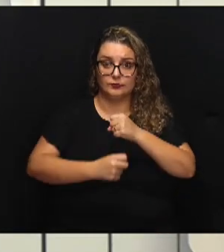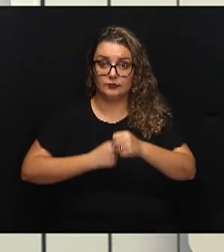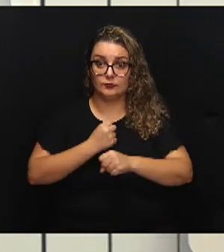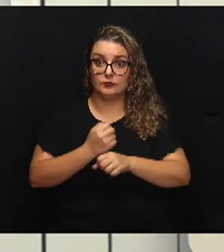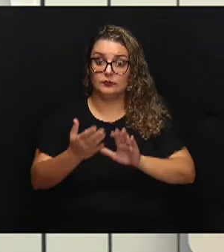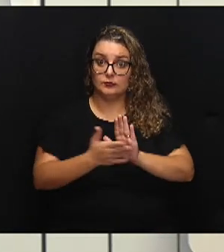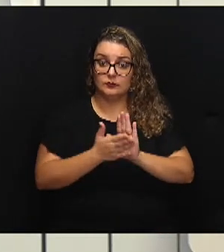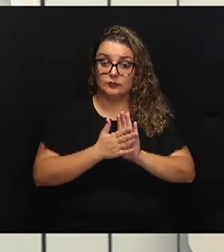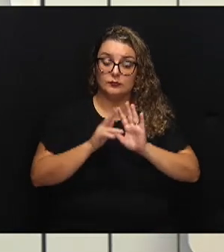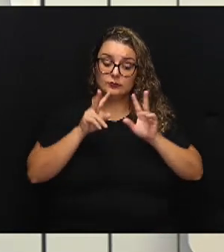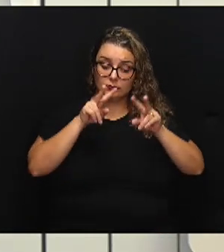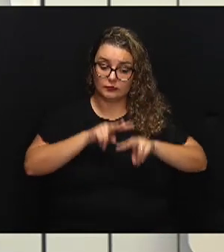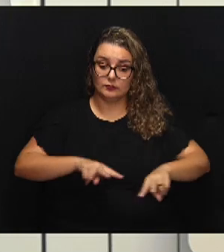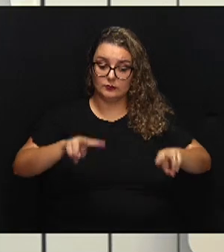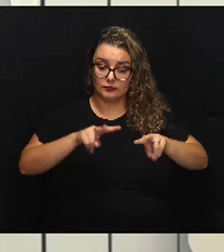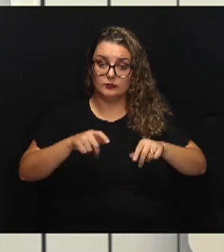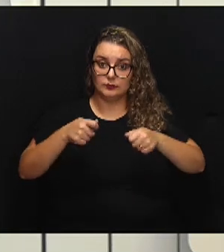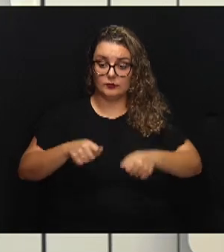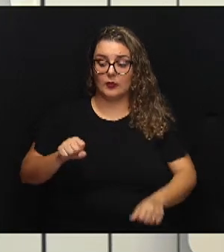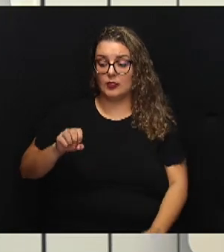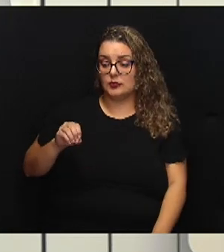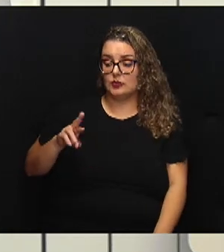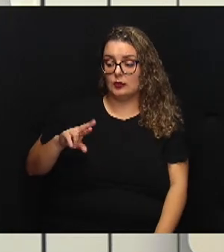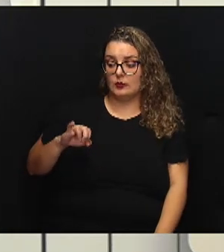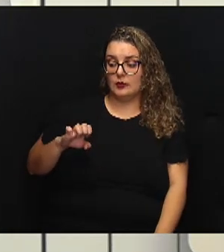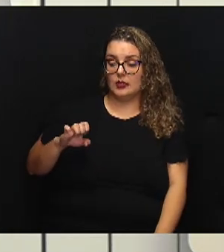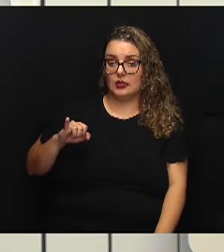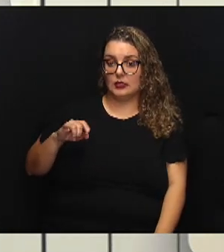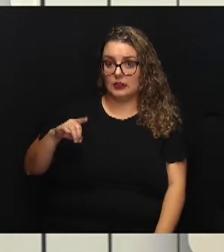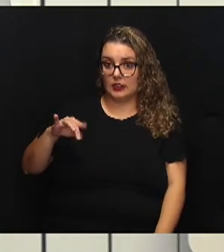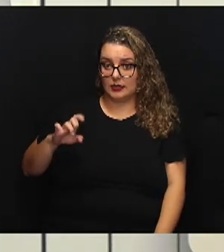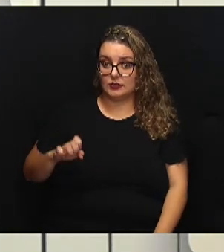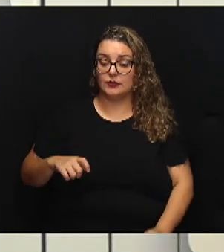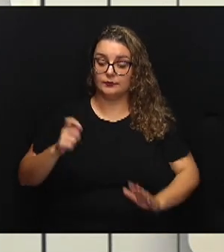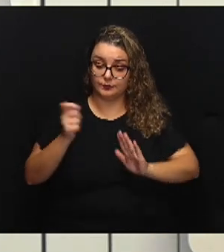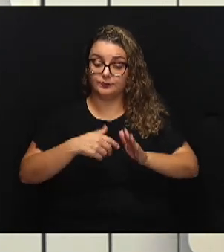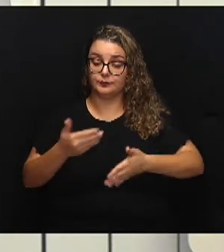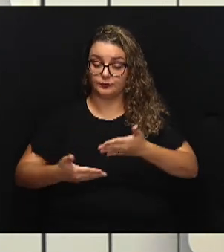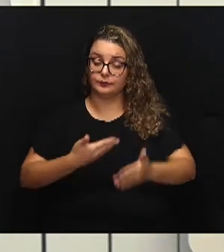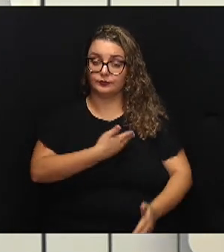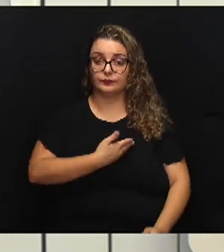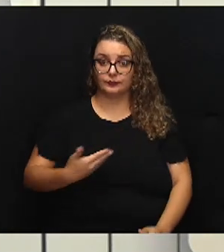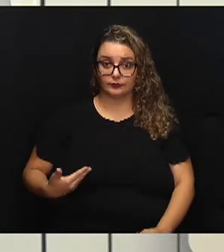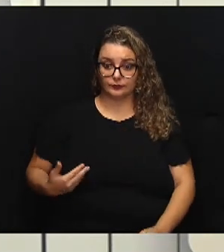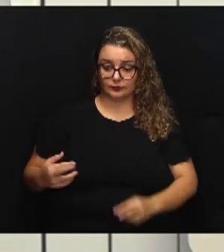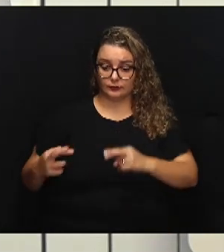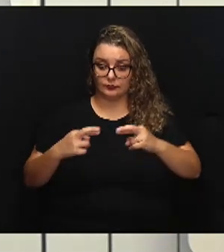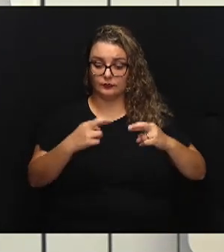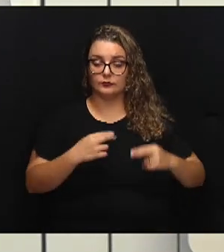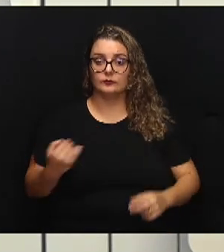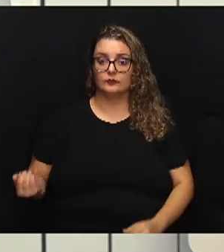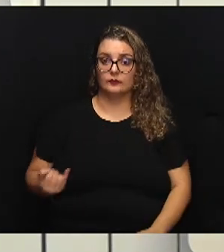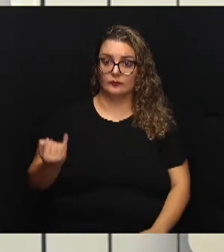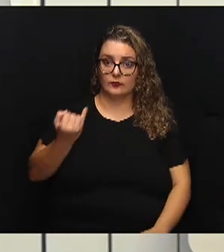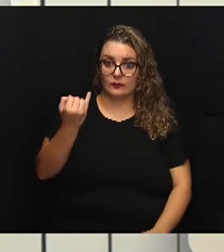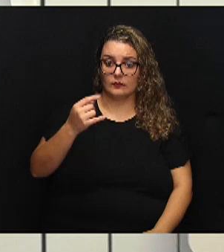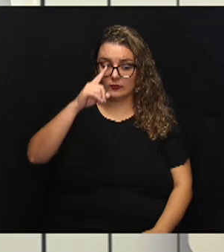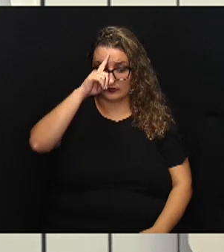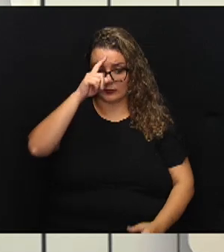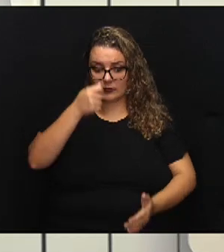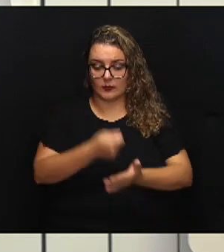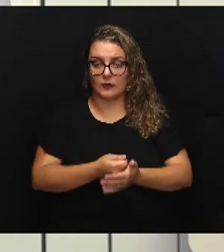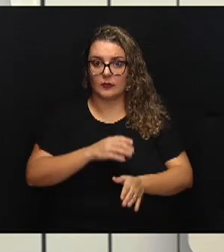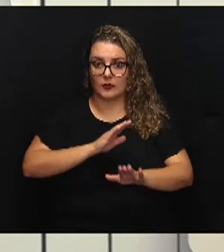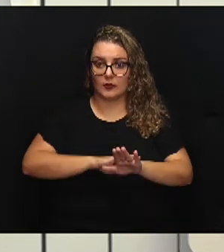visa garantir a sobriedade e a eficiência no serviço público, considerando a importância das decisões